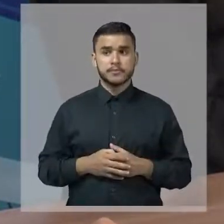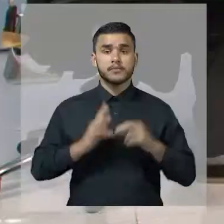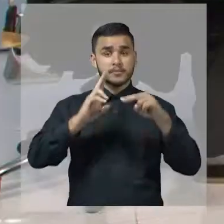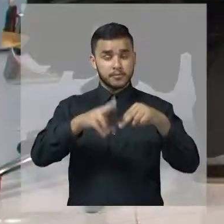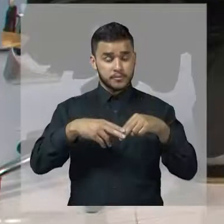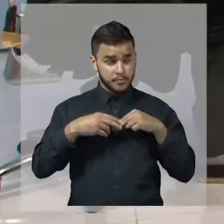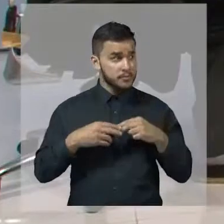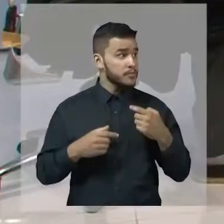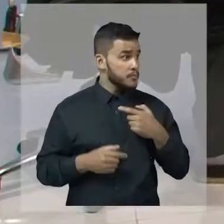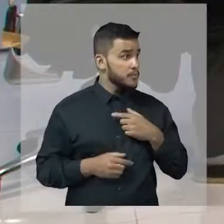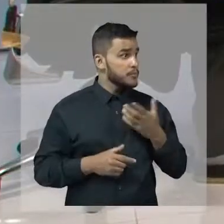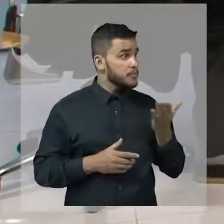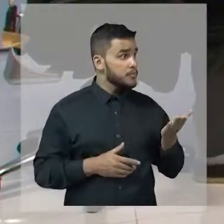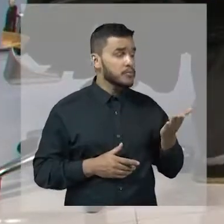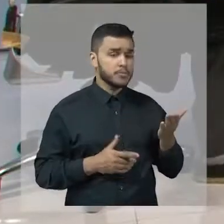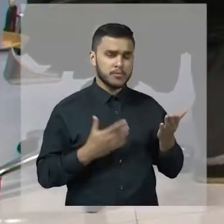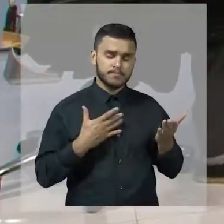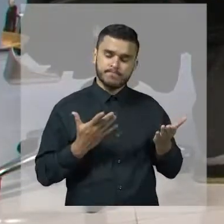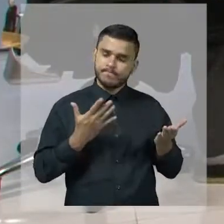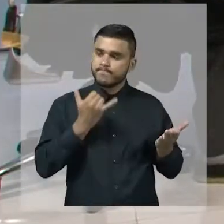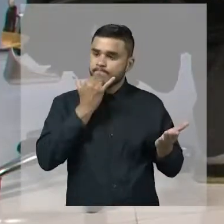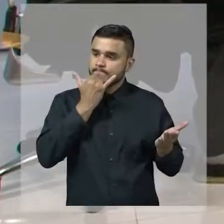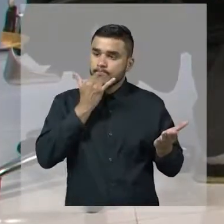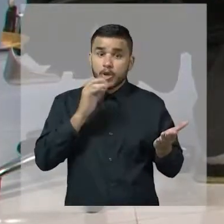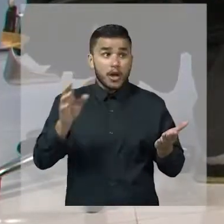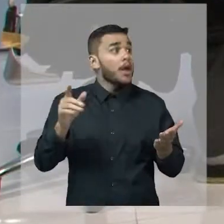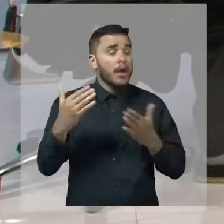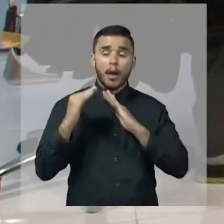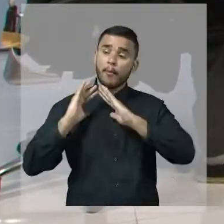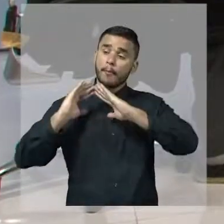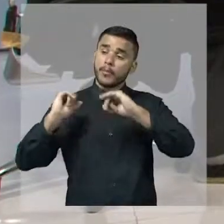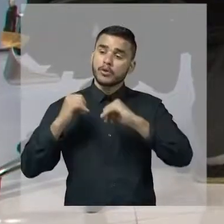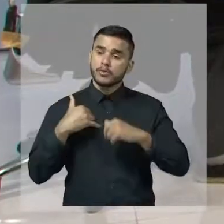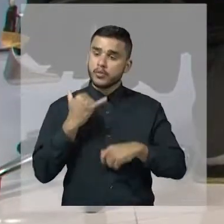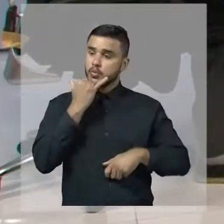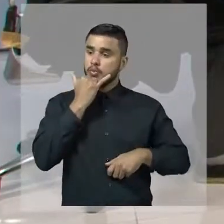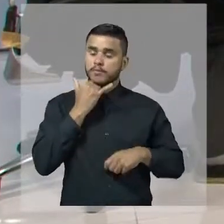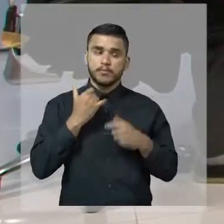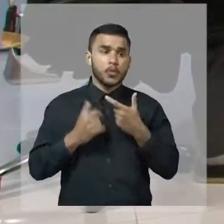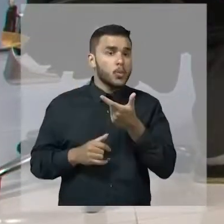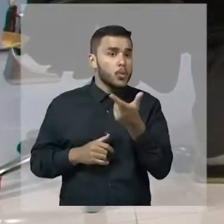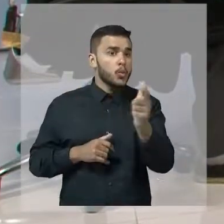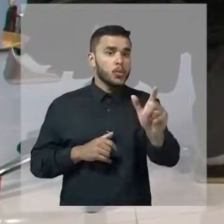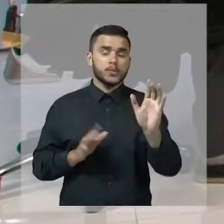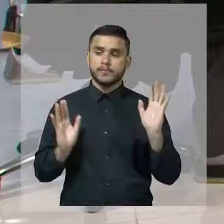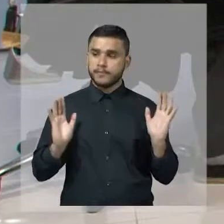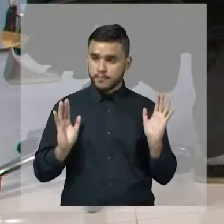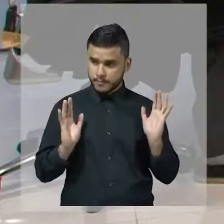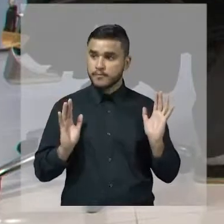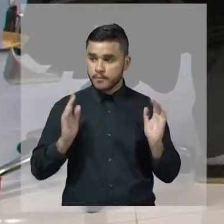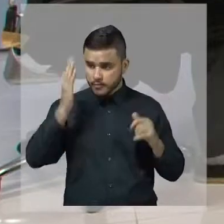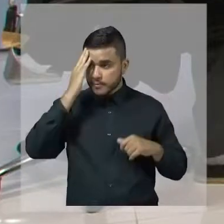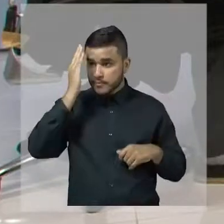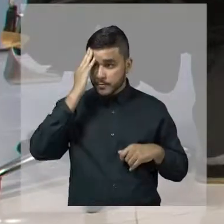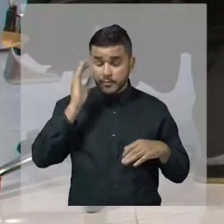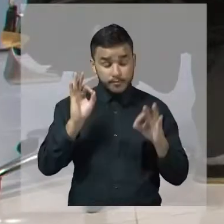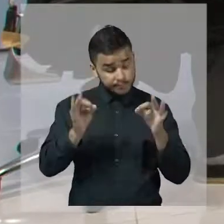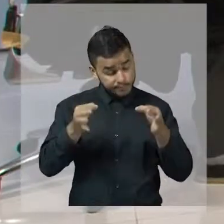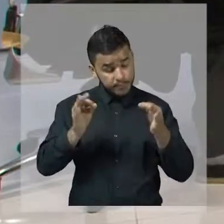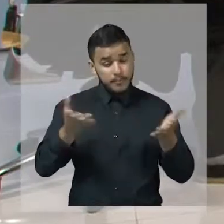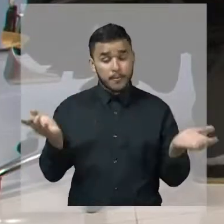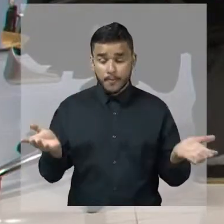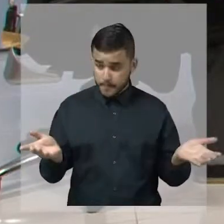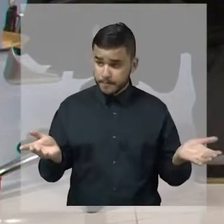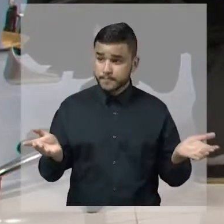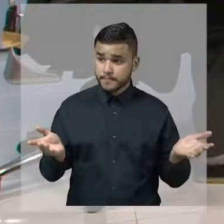eu vou dizer, não, por favor, procure outro colega, porque eu não me sinto apto para isto. E o juiz da